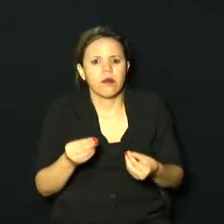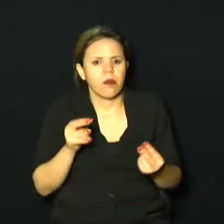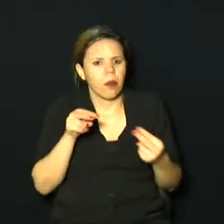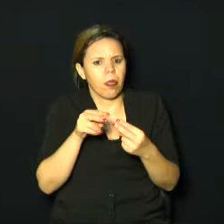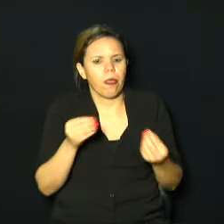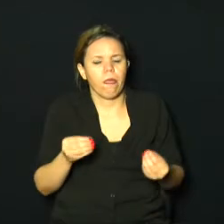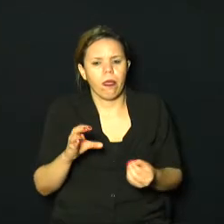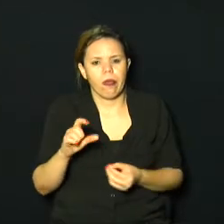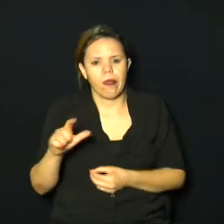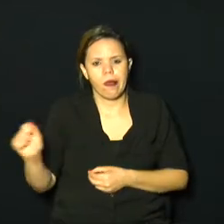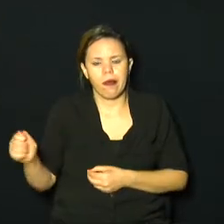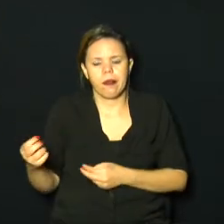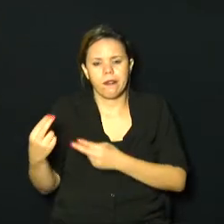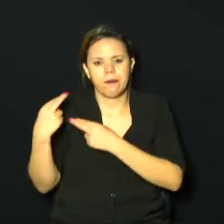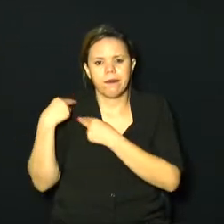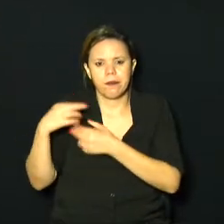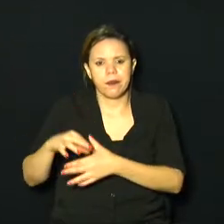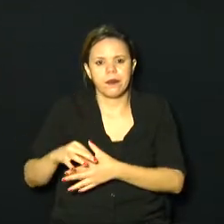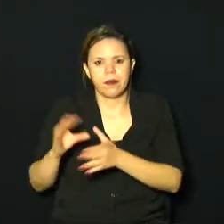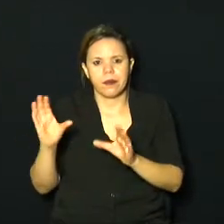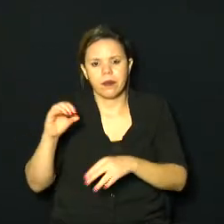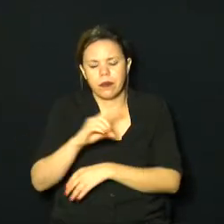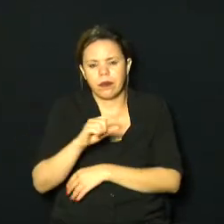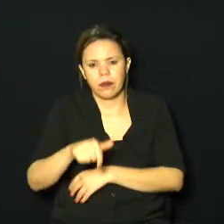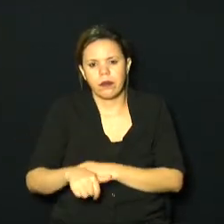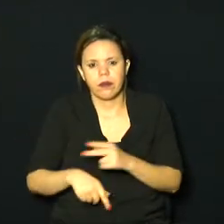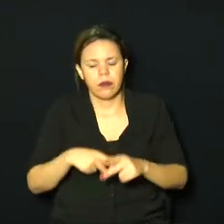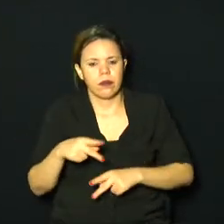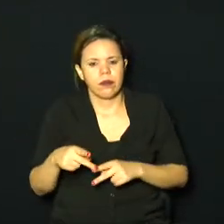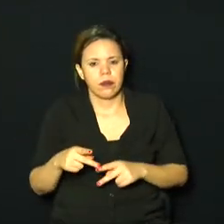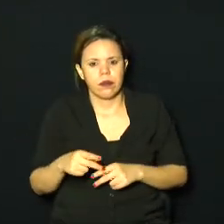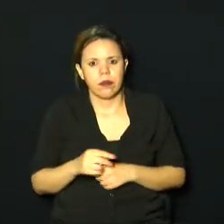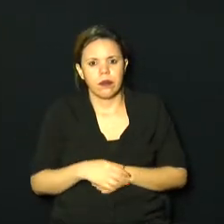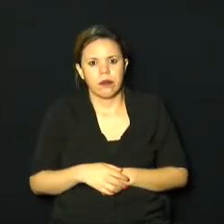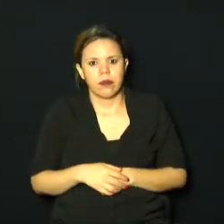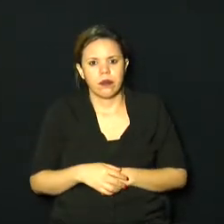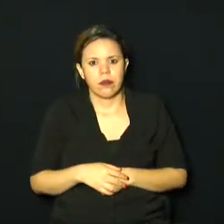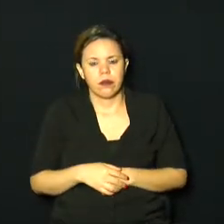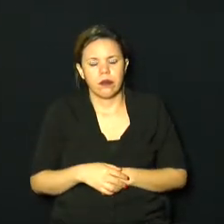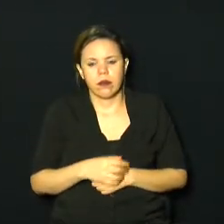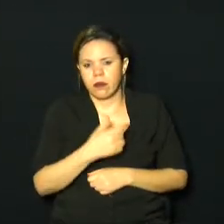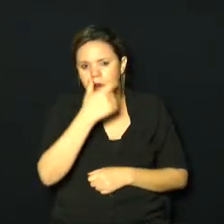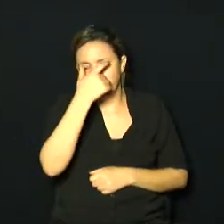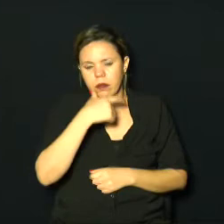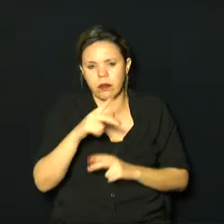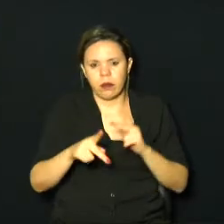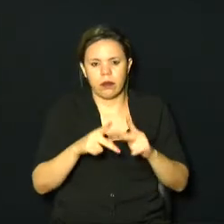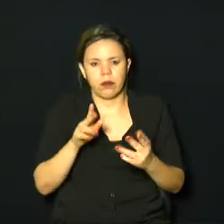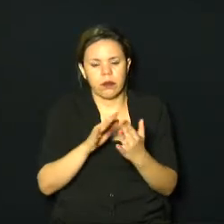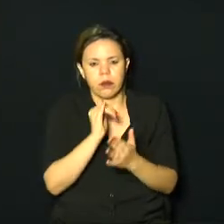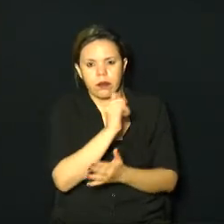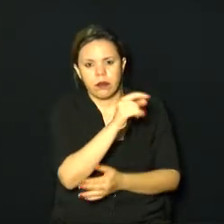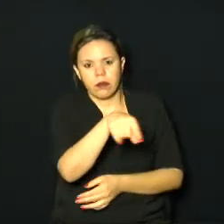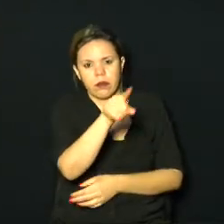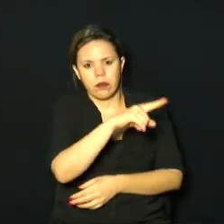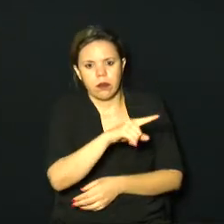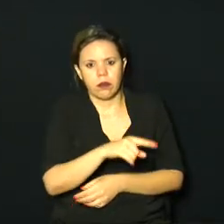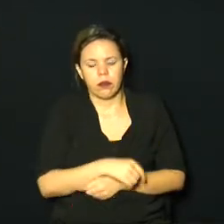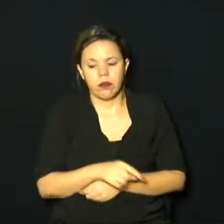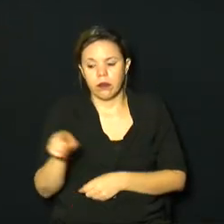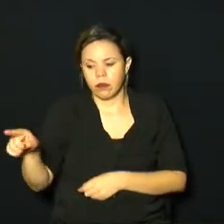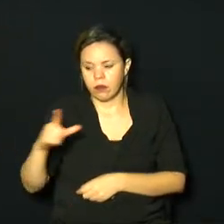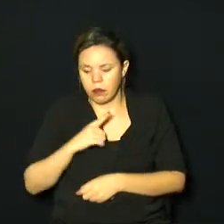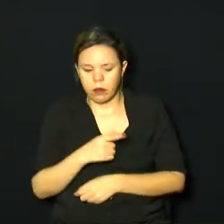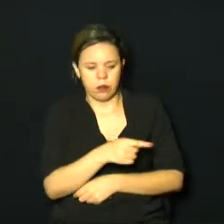Célia como representante da coordenação aqui, olhar no rosto de cada morador e dizer você vai ter, você não vai